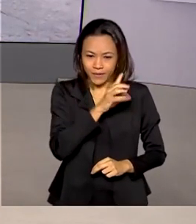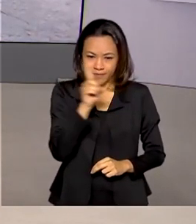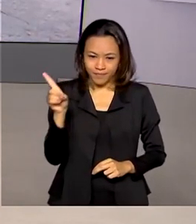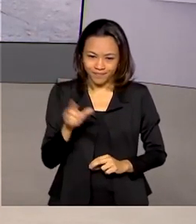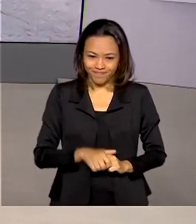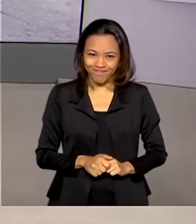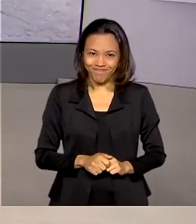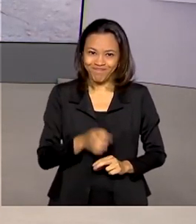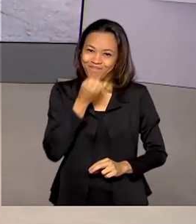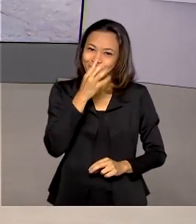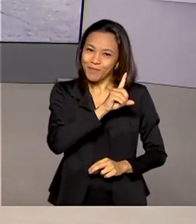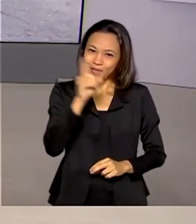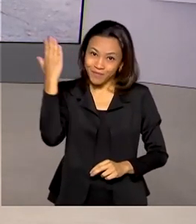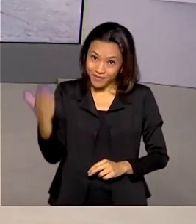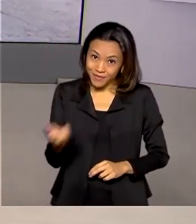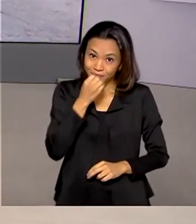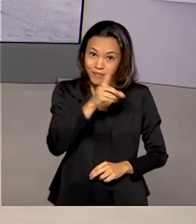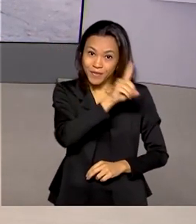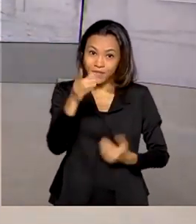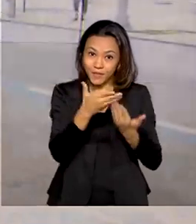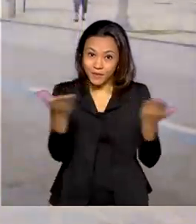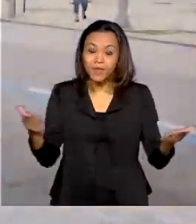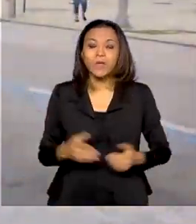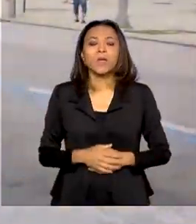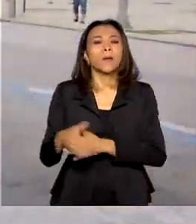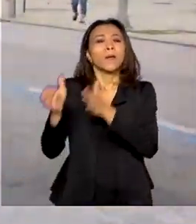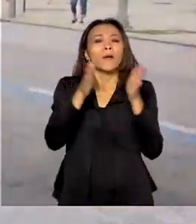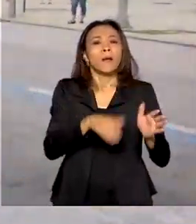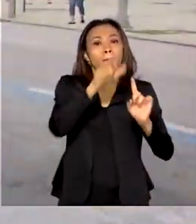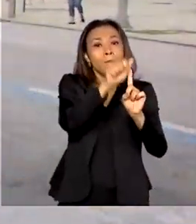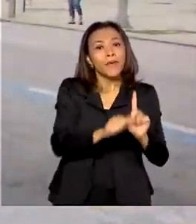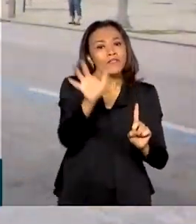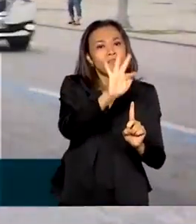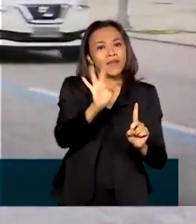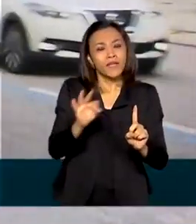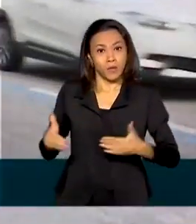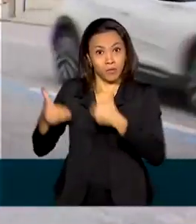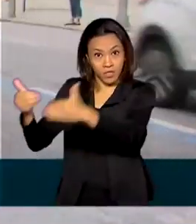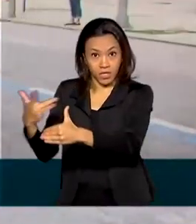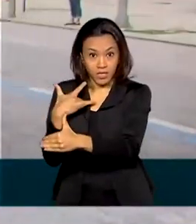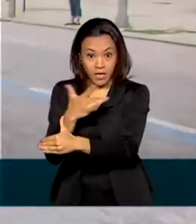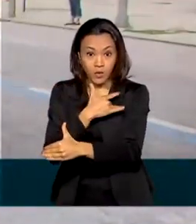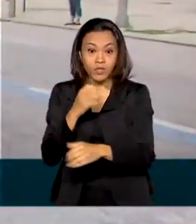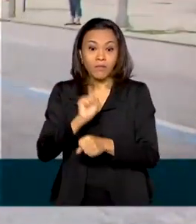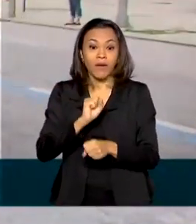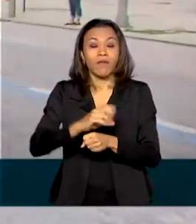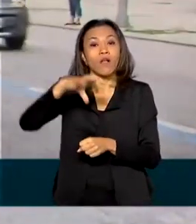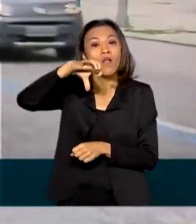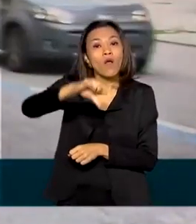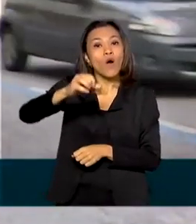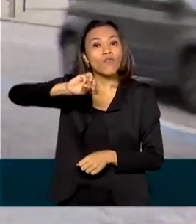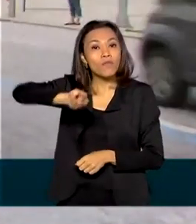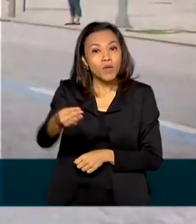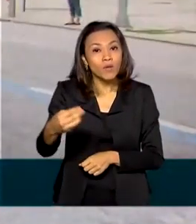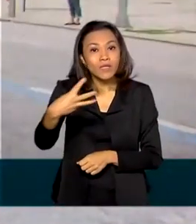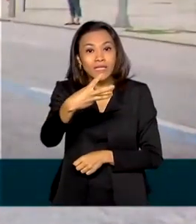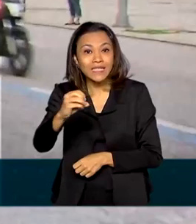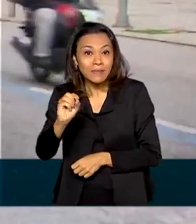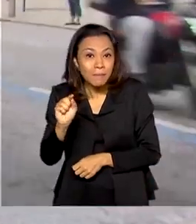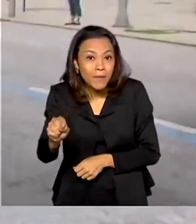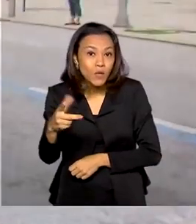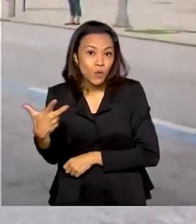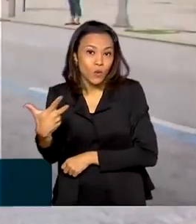Oi, Renata, bom dia para você, bom dia a todos. Para o mês de fevereiro, o Ministério da Saúde esperava 9 milhões e 300 mil doses da vacina Coronavac,